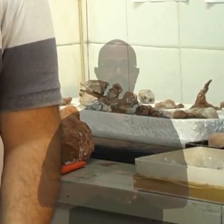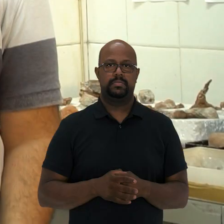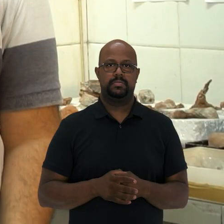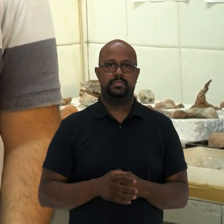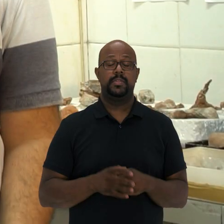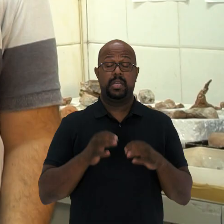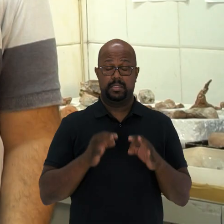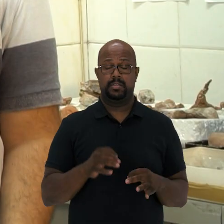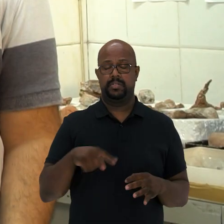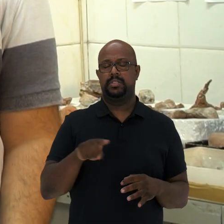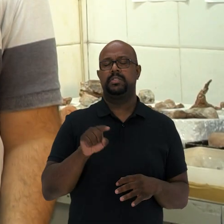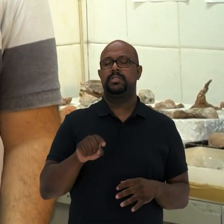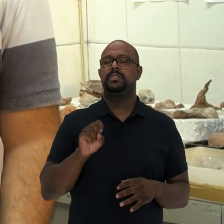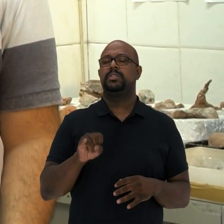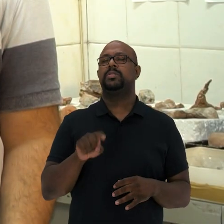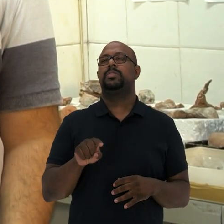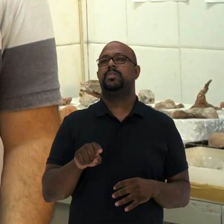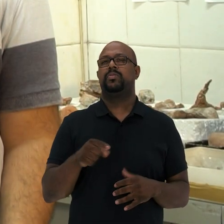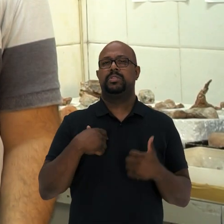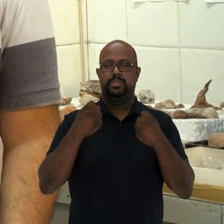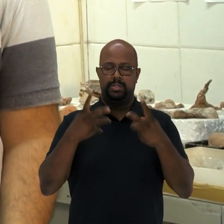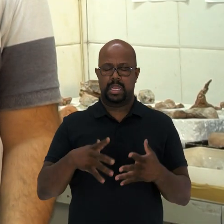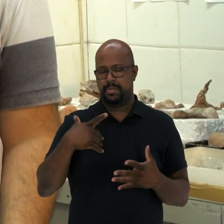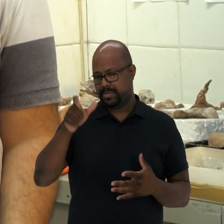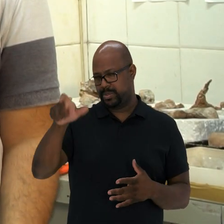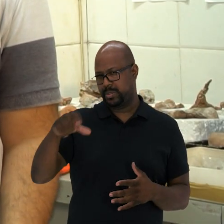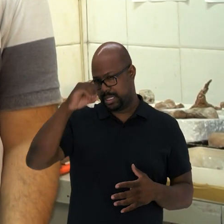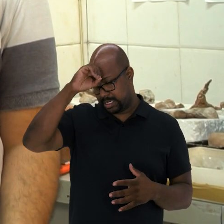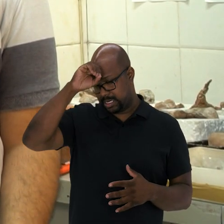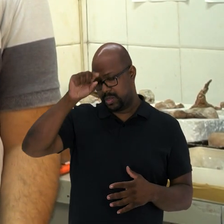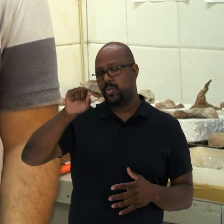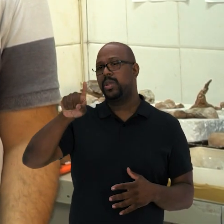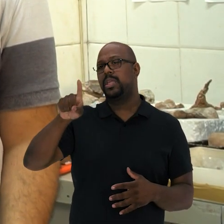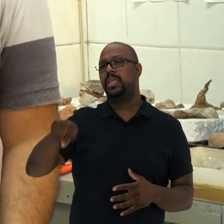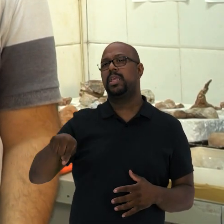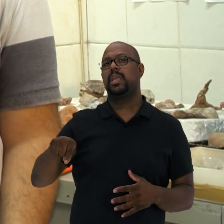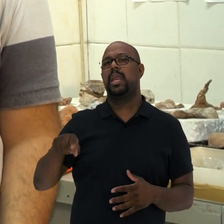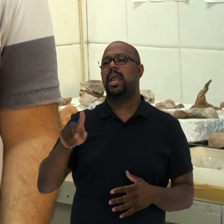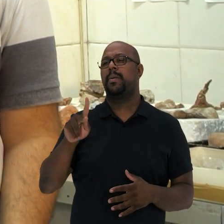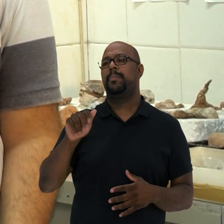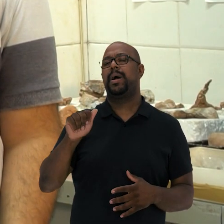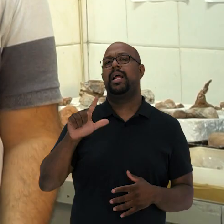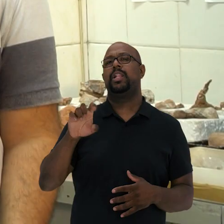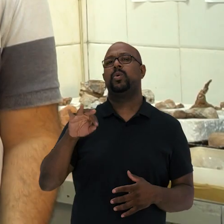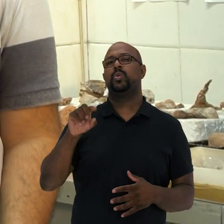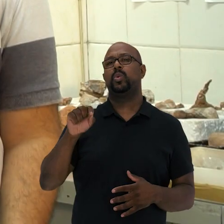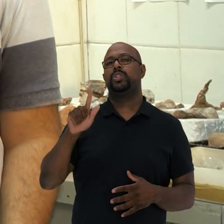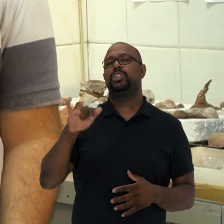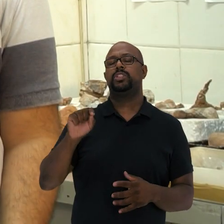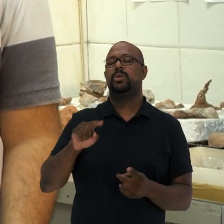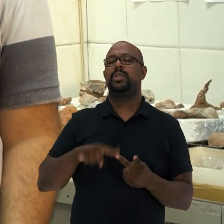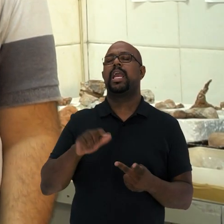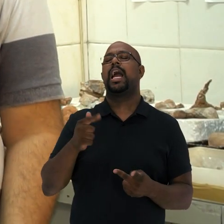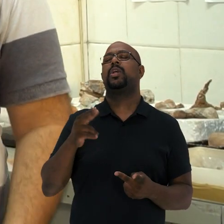Você poderia definir para nós, assim, se fosse explicar para um leigo, né, o que é paleontologia, o que ela faz,